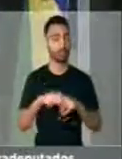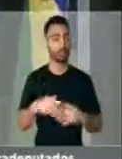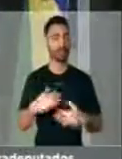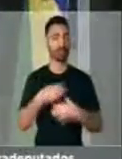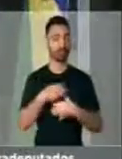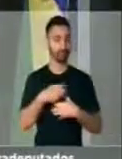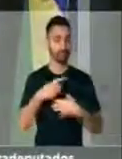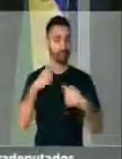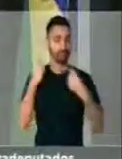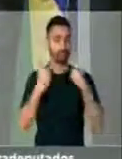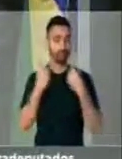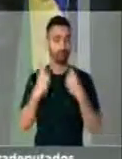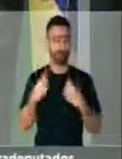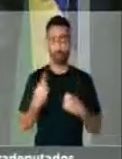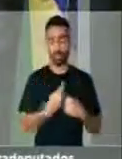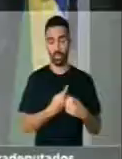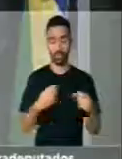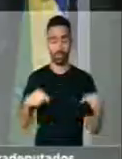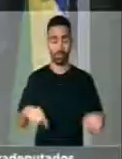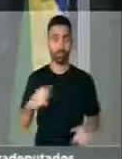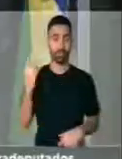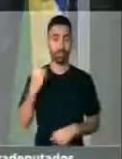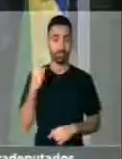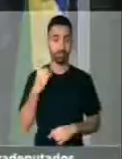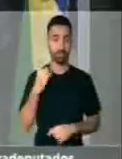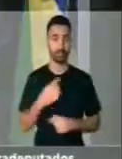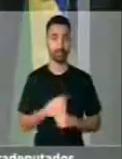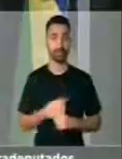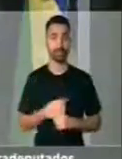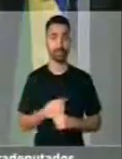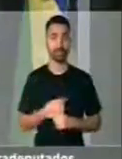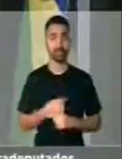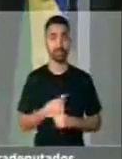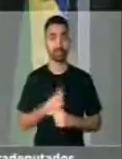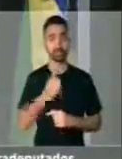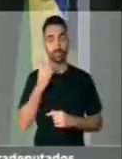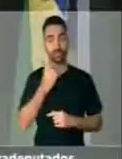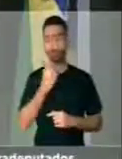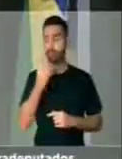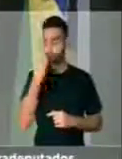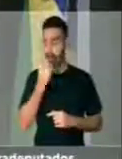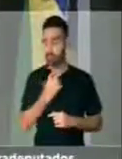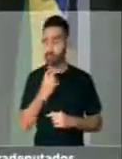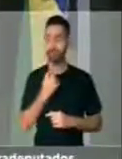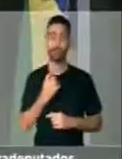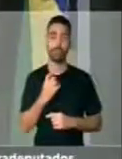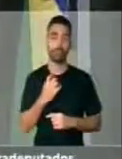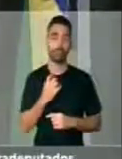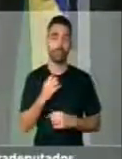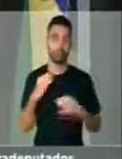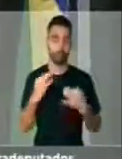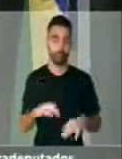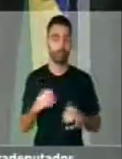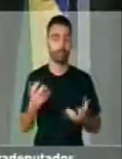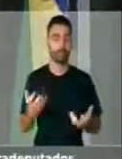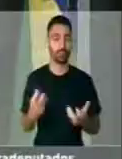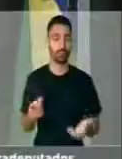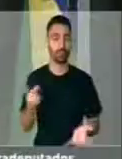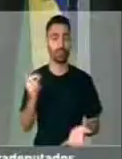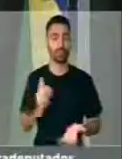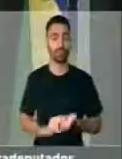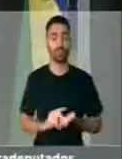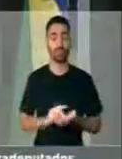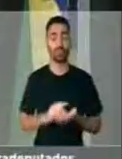preocupante. E nós aqui, deputados, deputados sérios, aqueles sérios que querem, de fato,